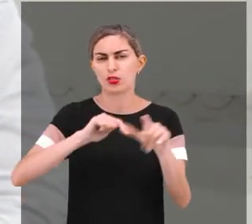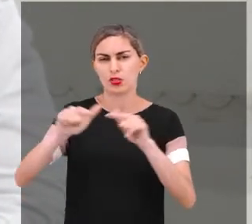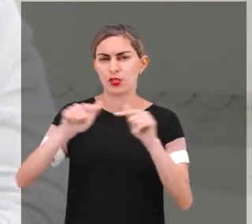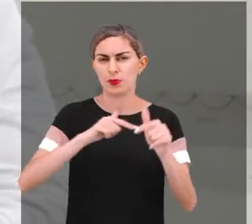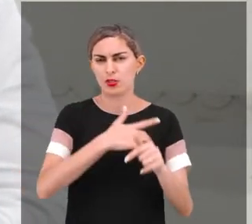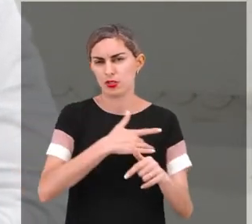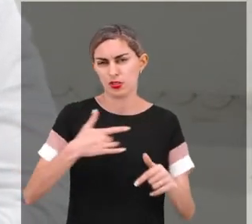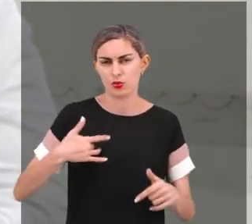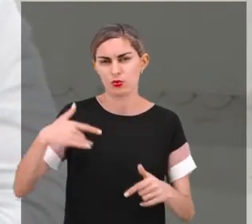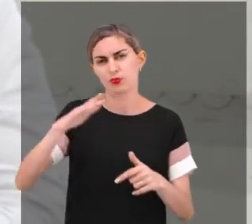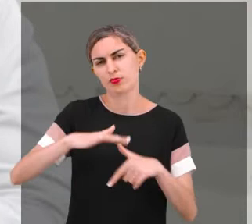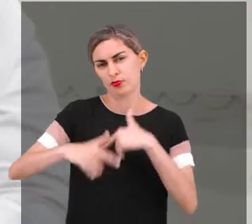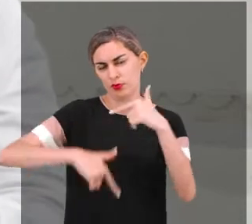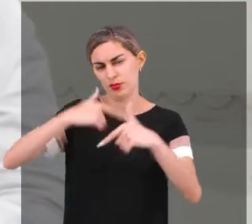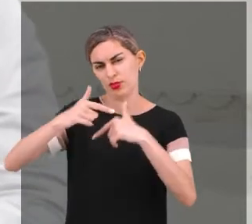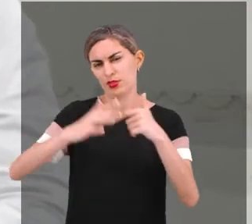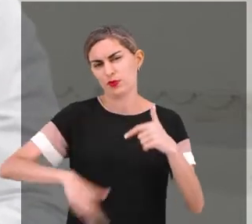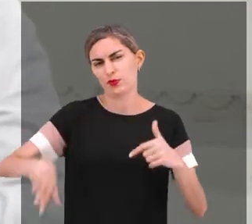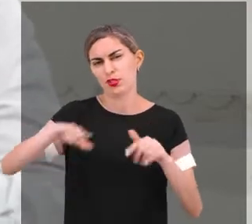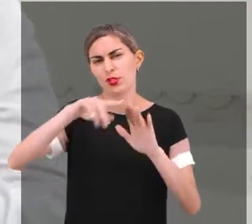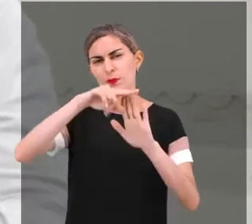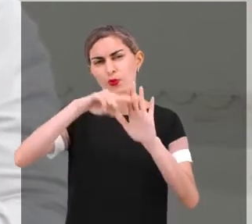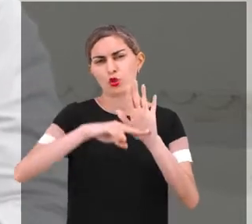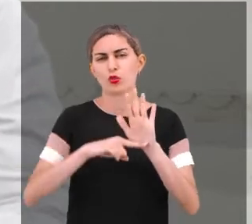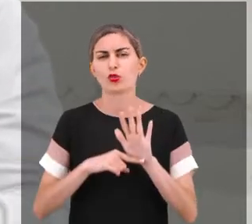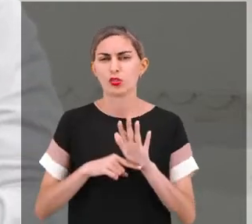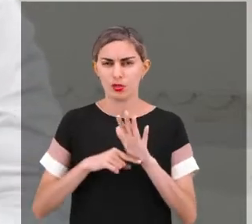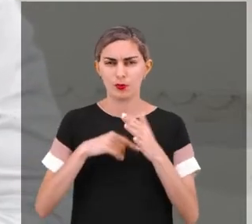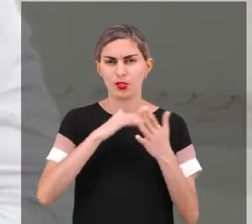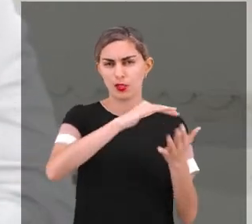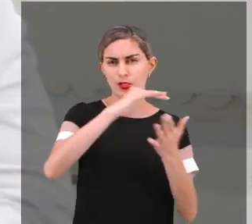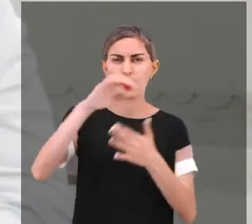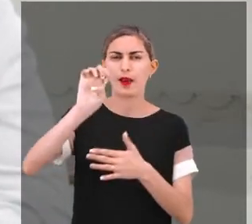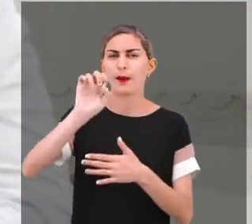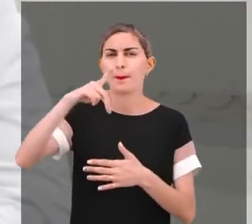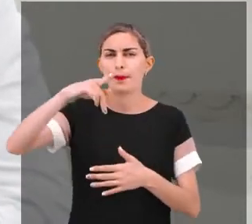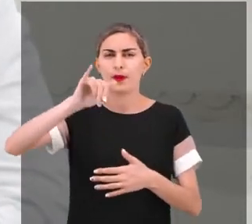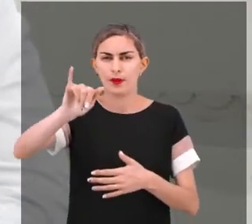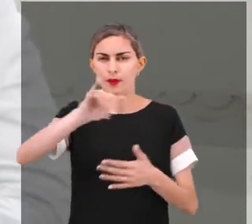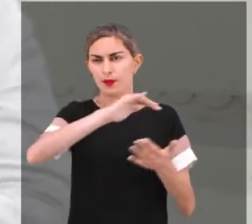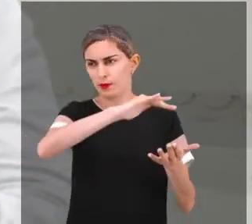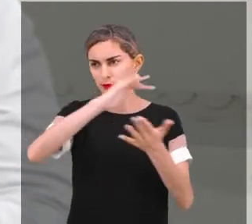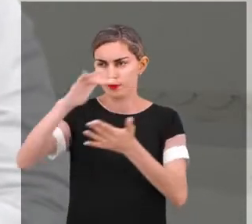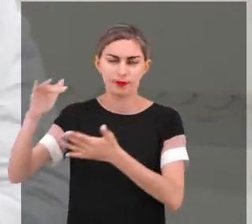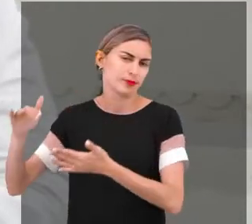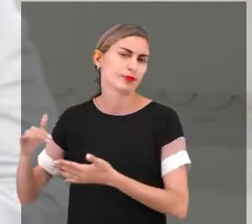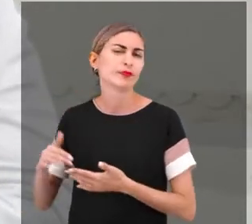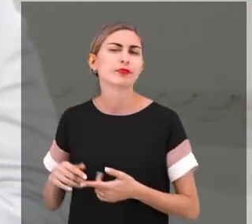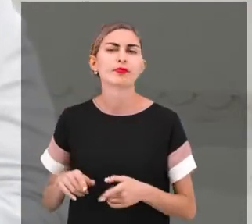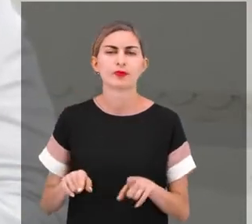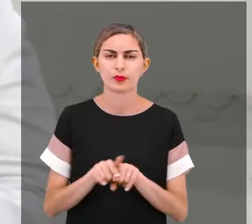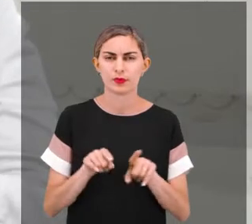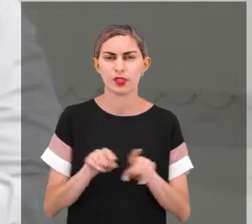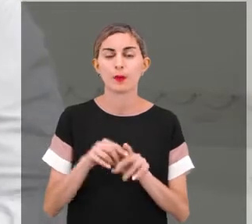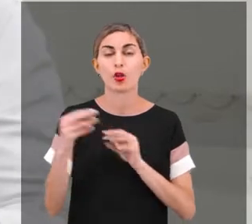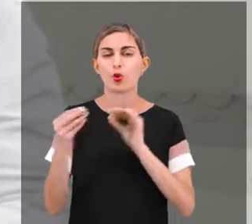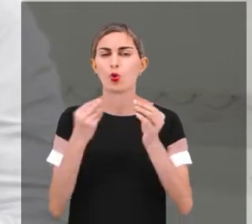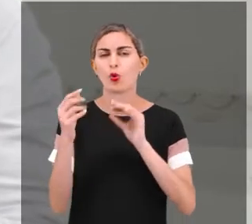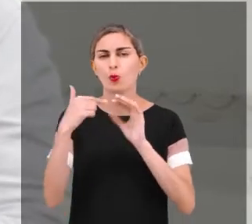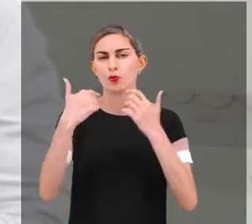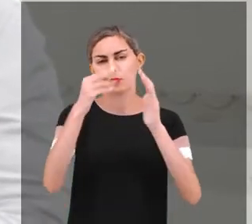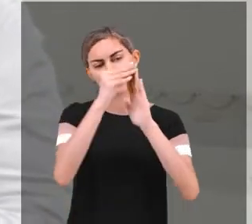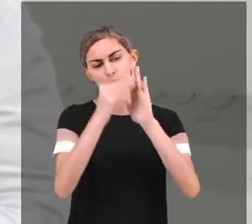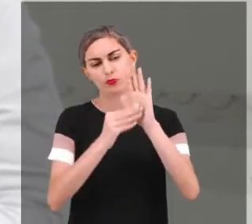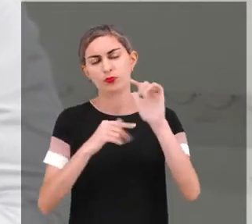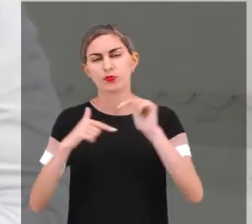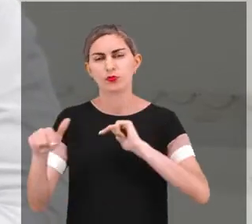trabalhador, implantamos um programa para entrega de EPI, elaboramos procedimentos de como